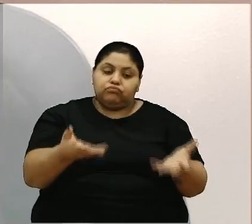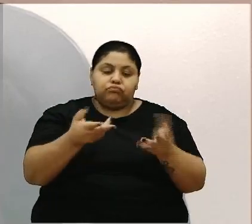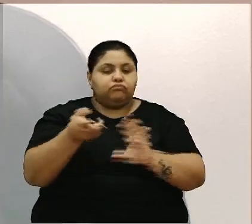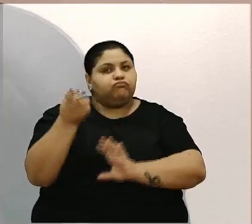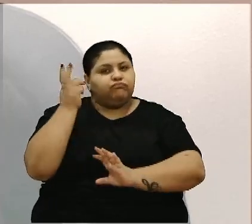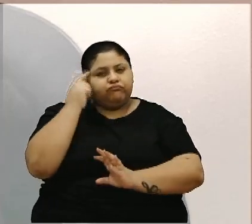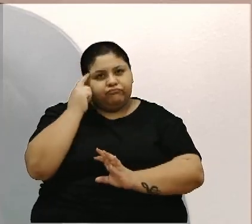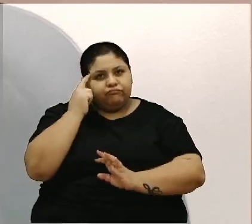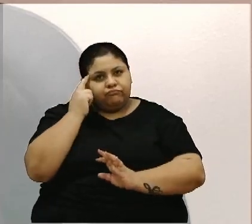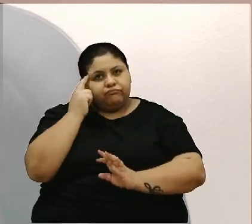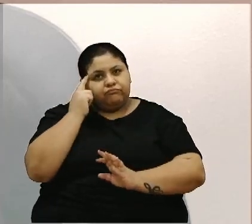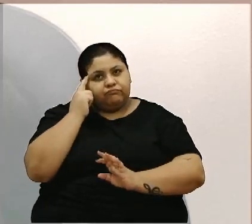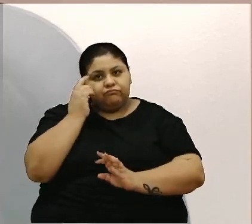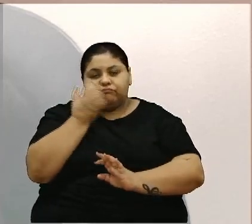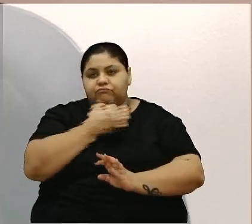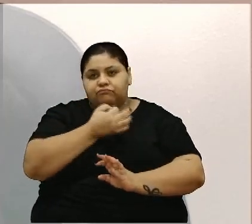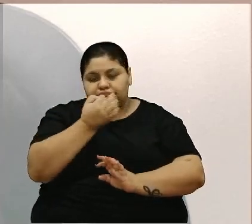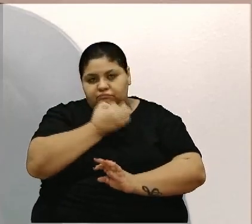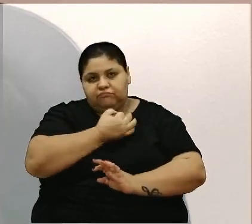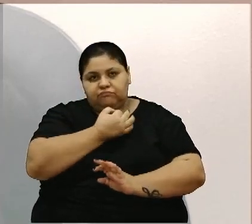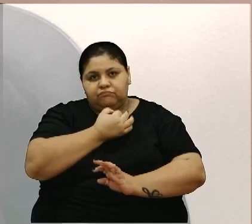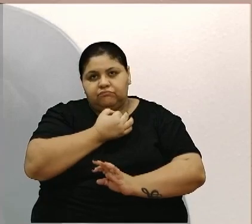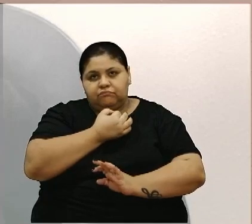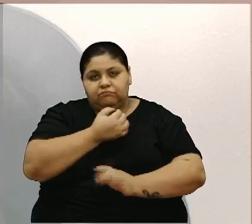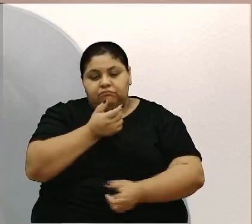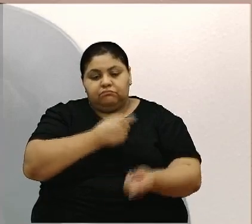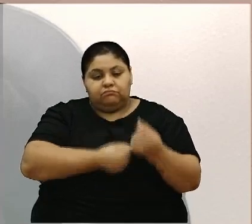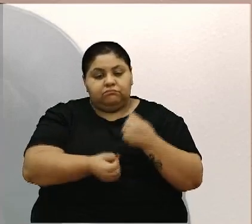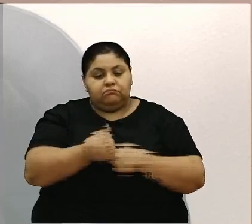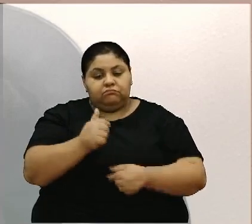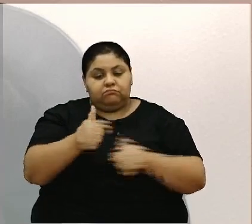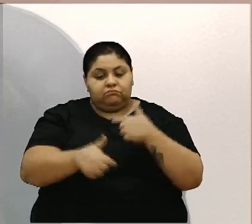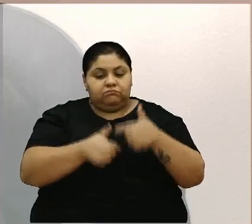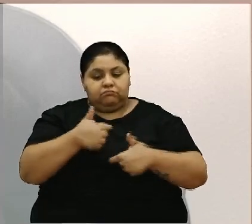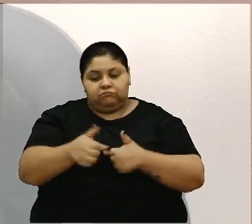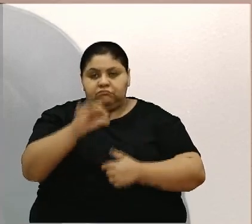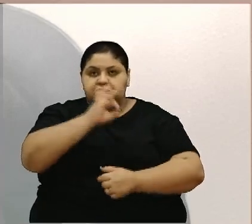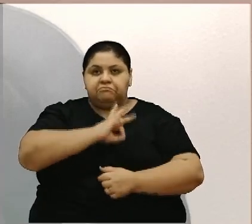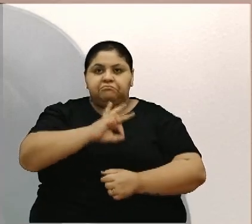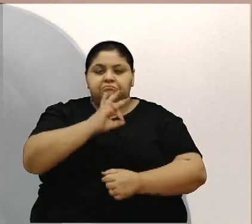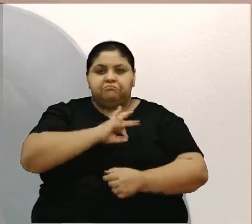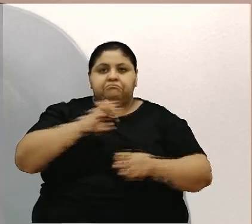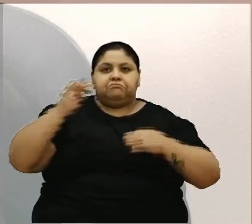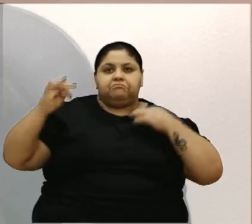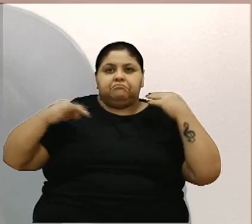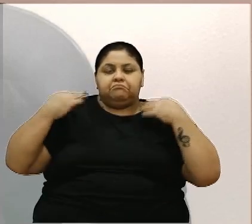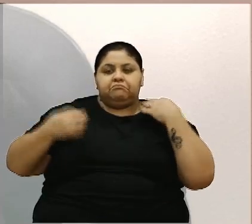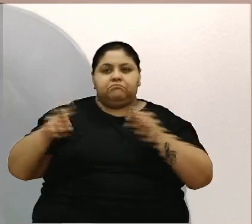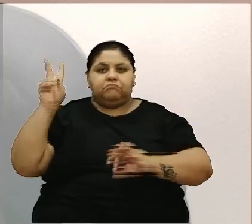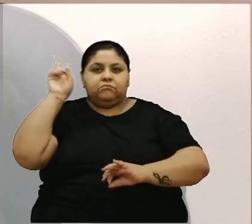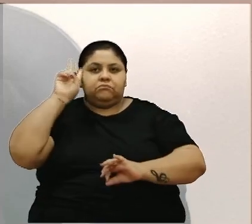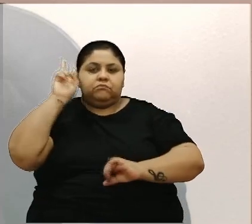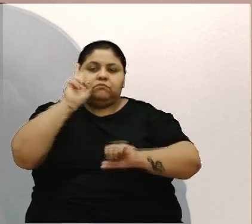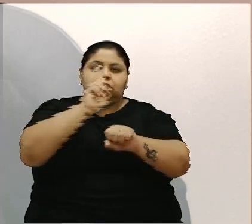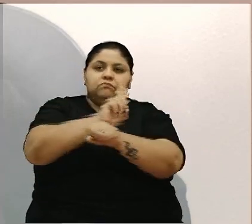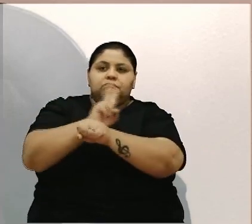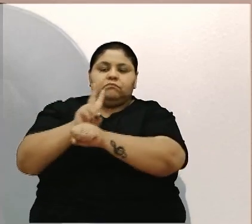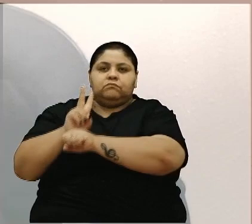para Caxias do Sul, na economia, no emprego, na renda, no turismo, na história, na preservação,